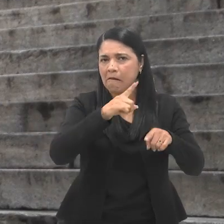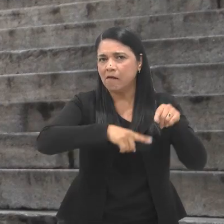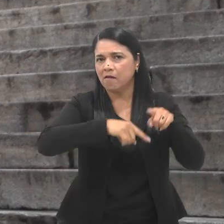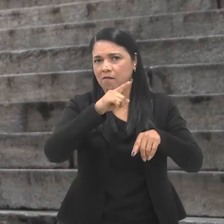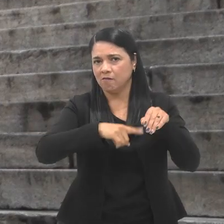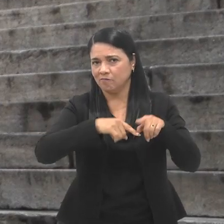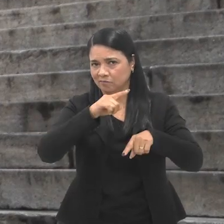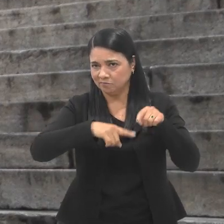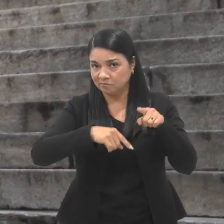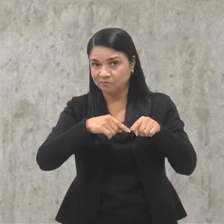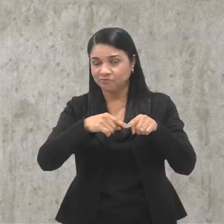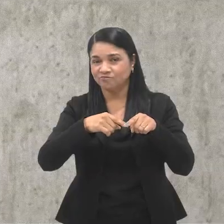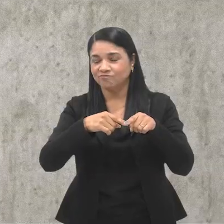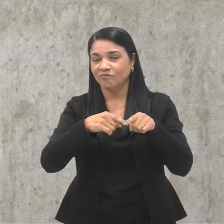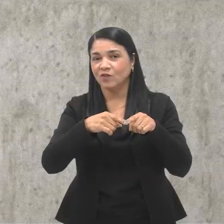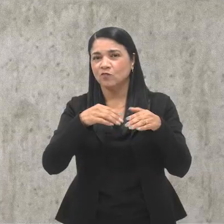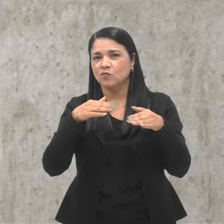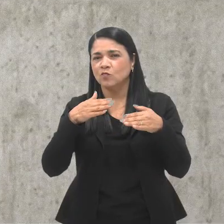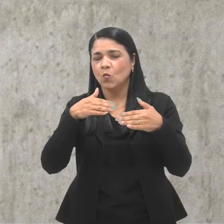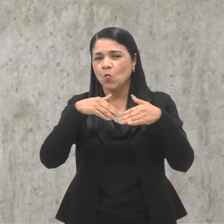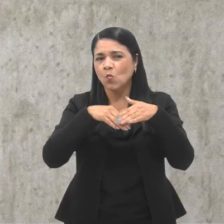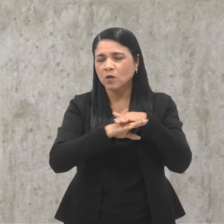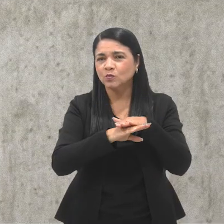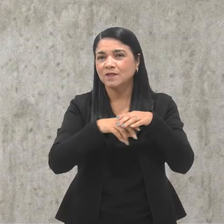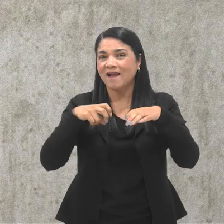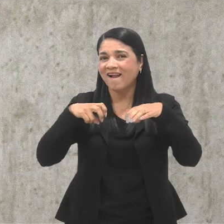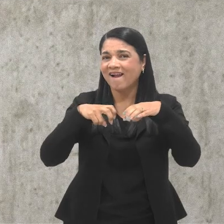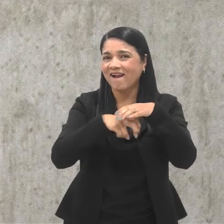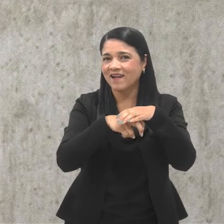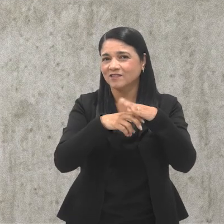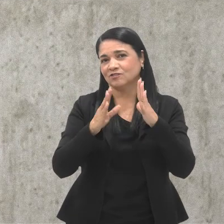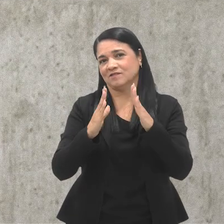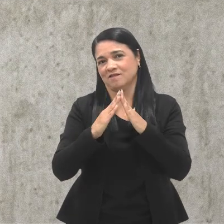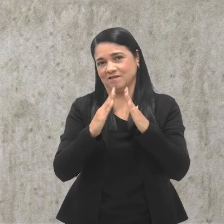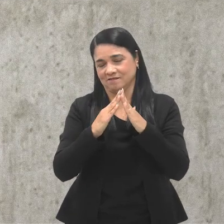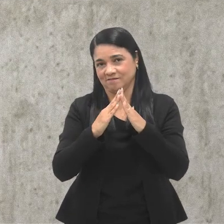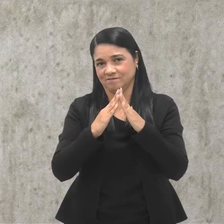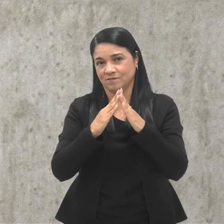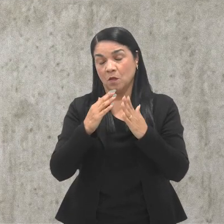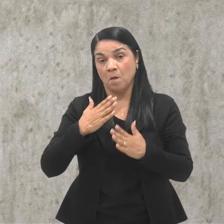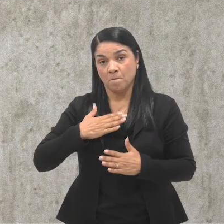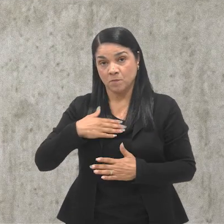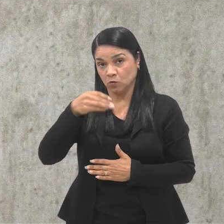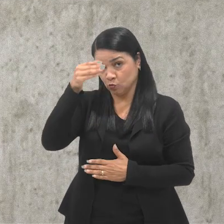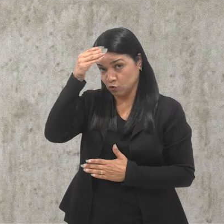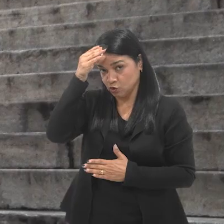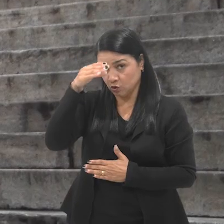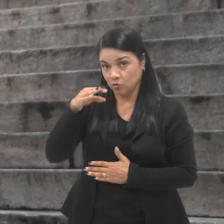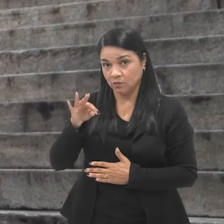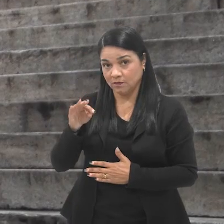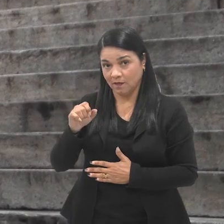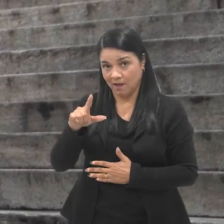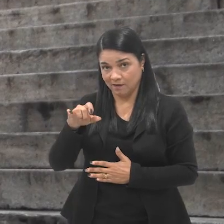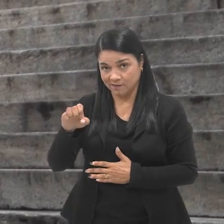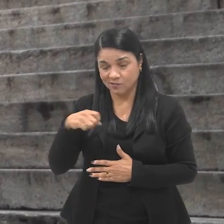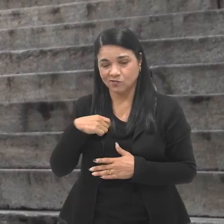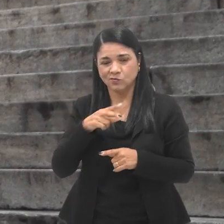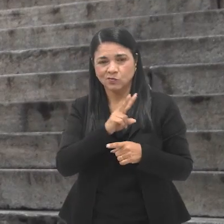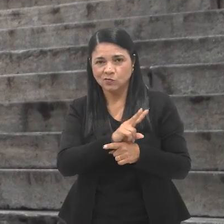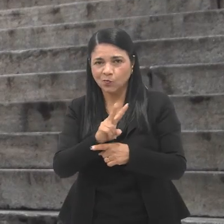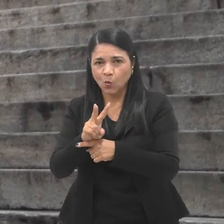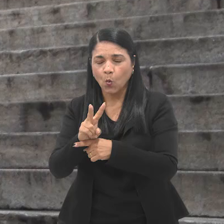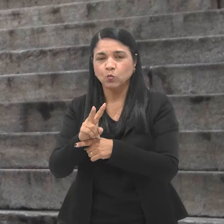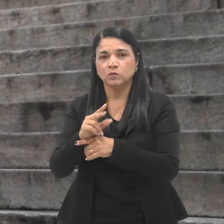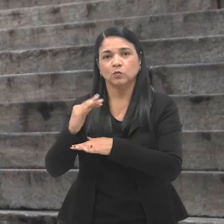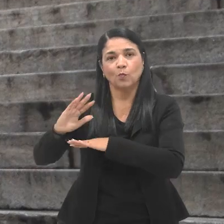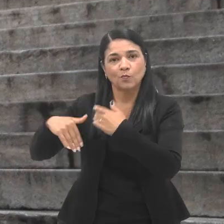acervo, empacotou tudo e colocou no fundo da garagem lá da casa dele. E esse meu tio, Thales Memória, ficava